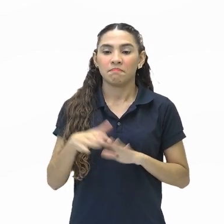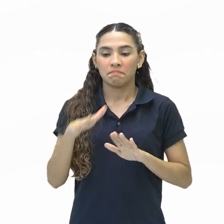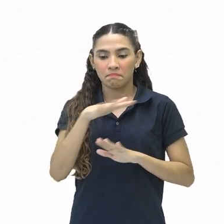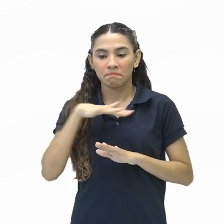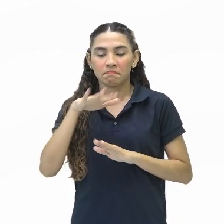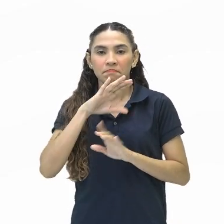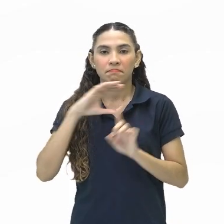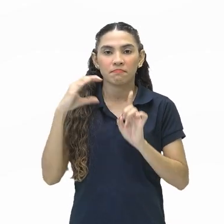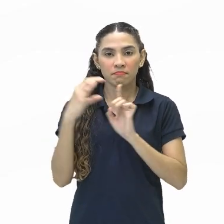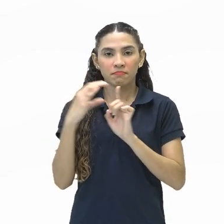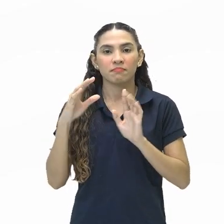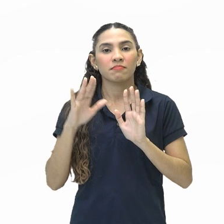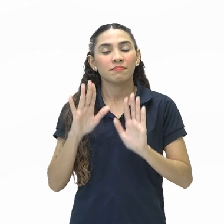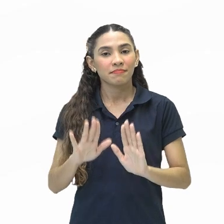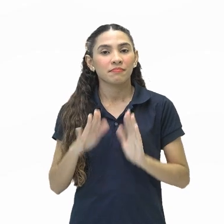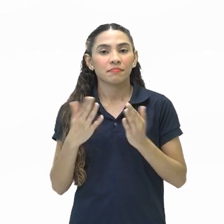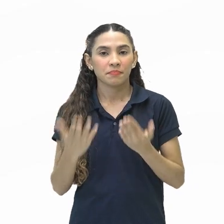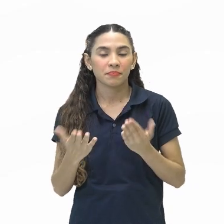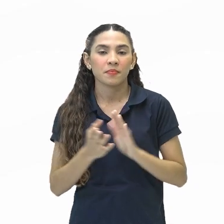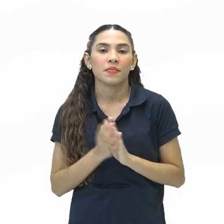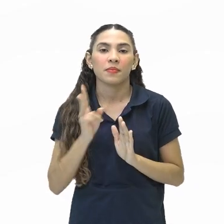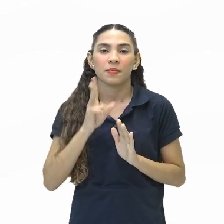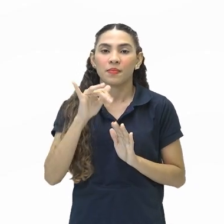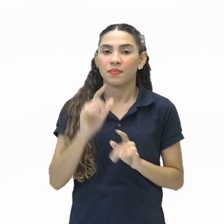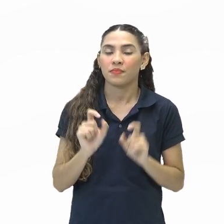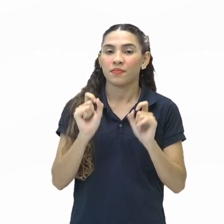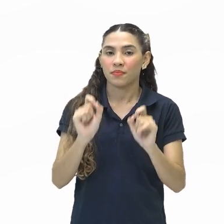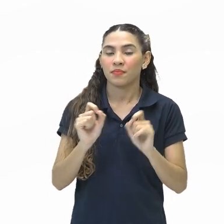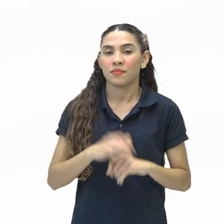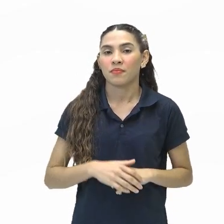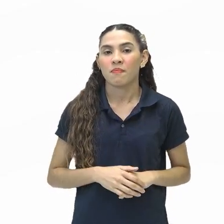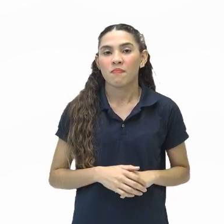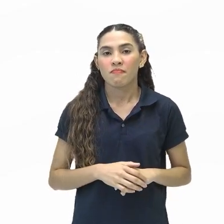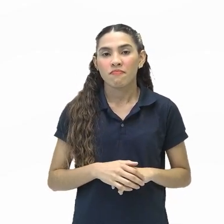coletivo. E aí ele vai, então,